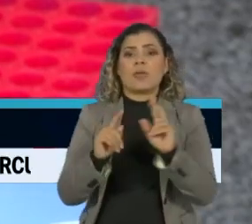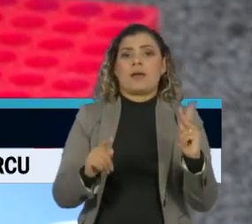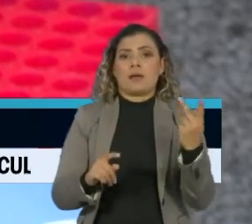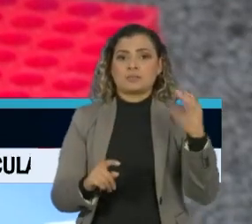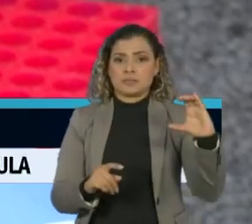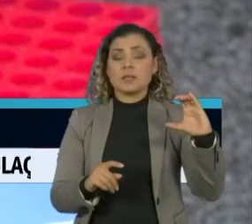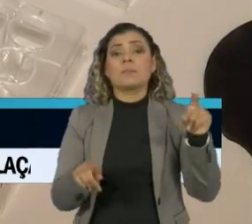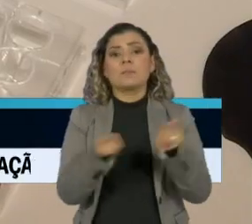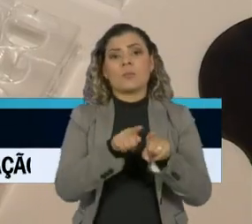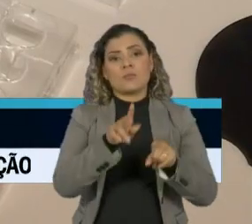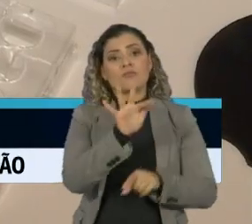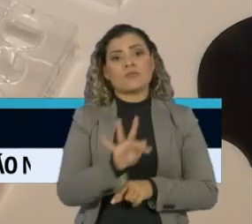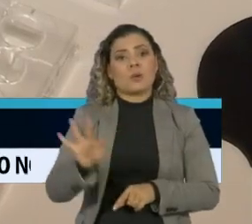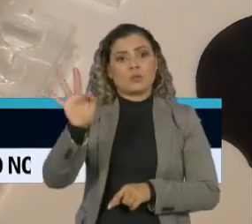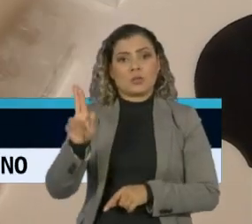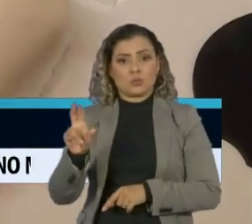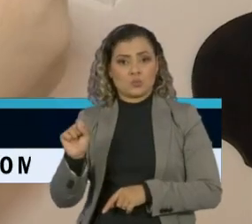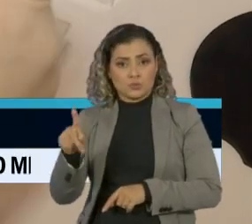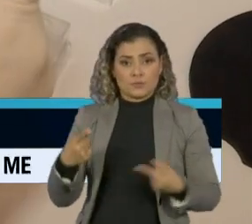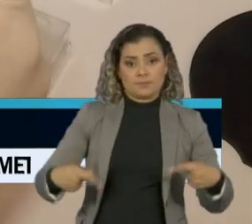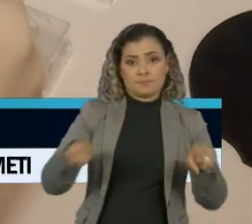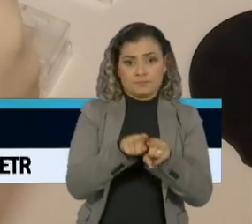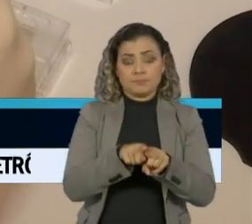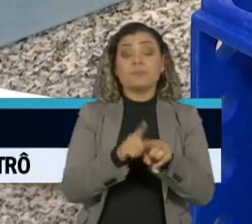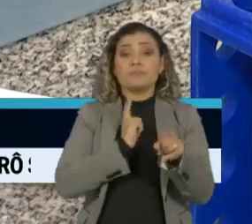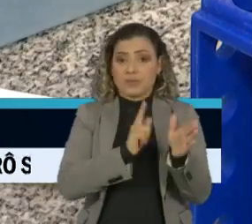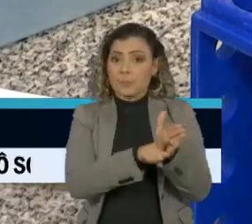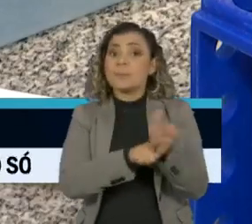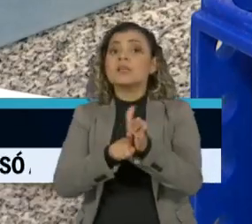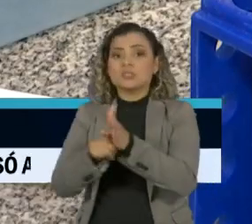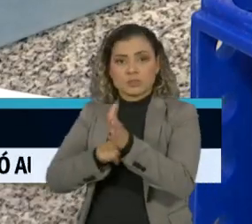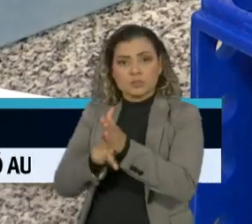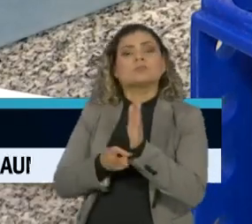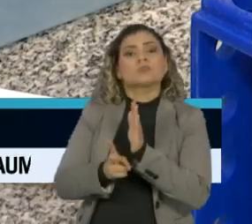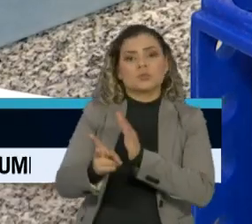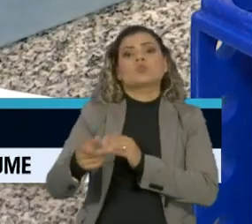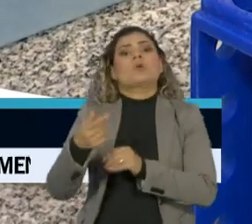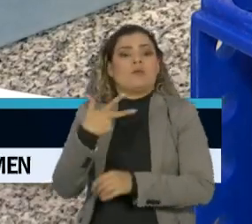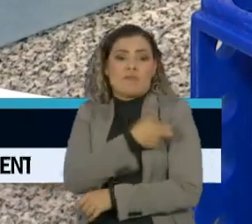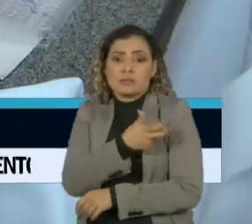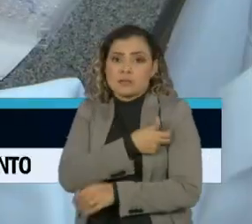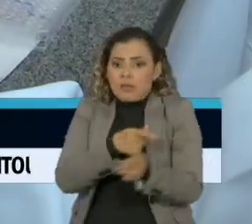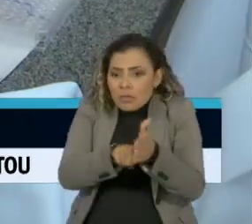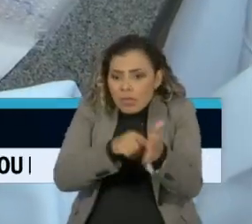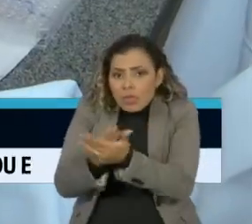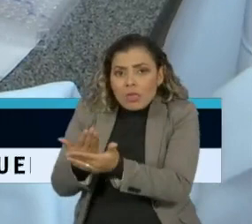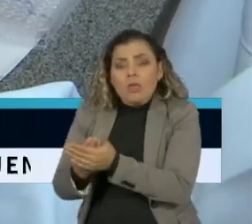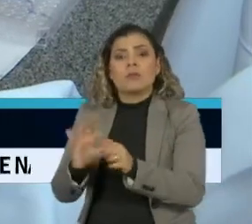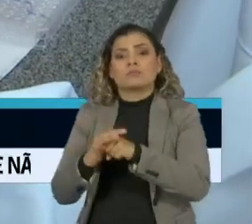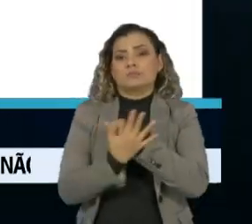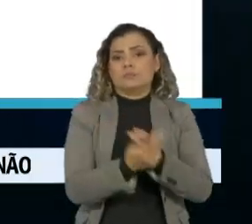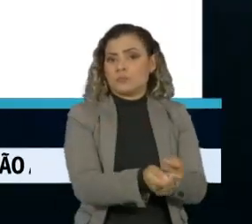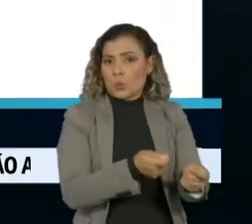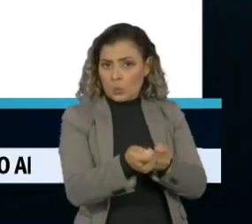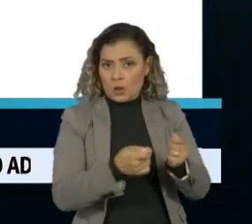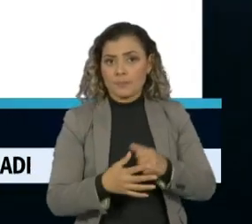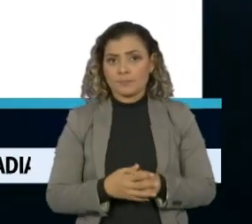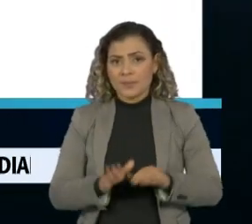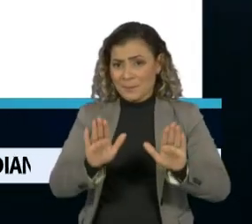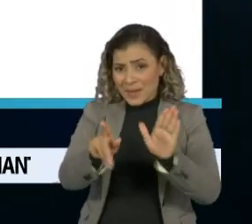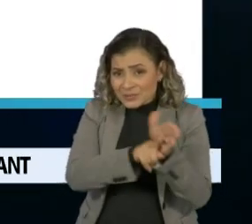clínicas da faculdade de medicina da usp também mantém pesquisa para o desenvolvimento de uma vacina contra convite 19